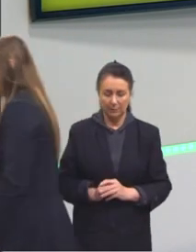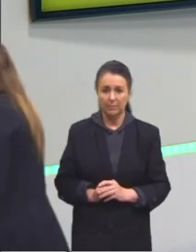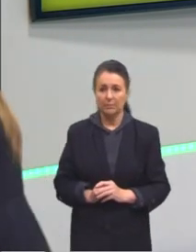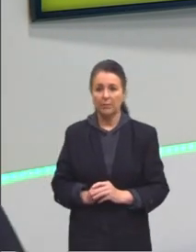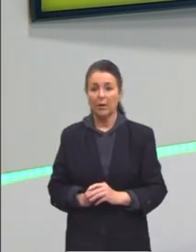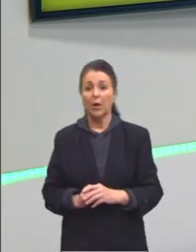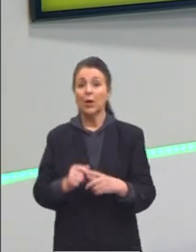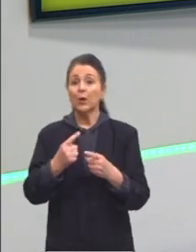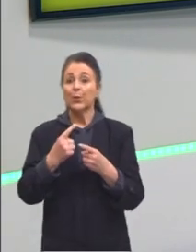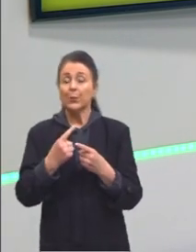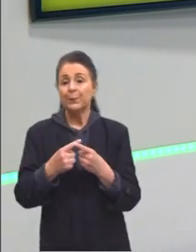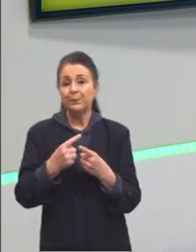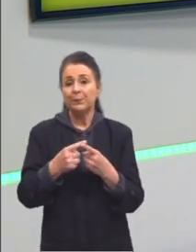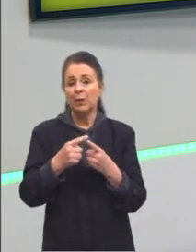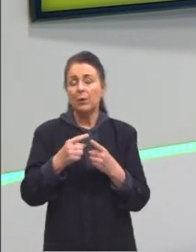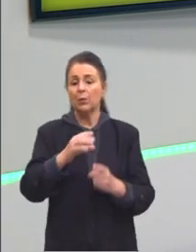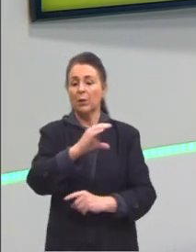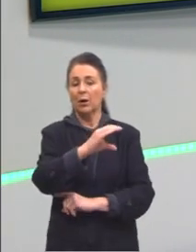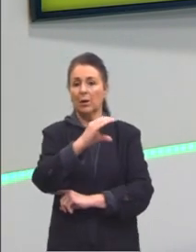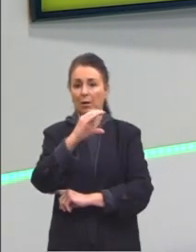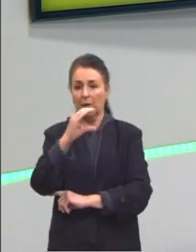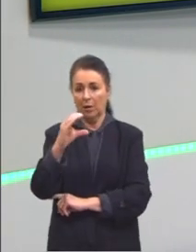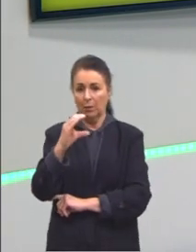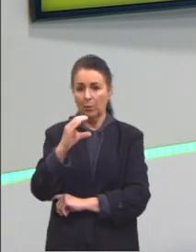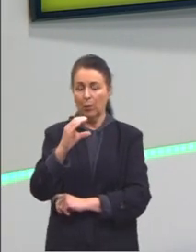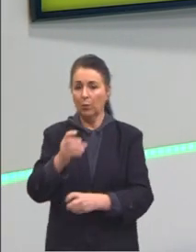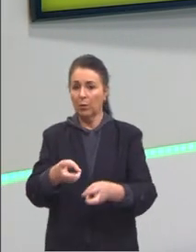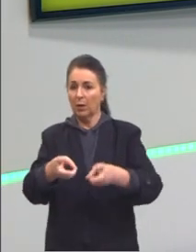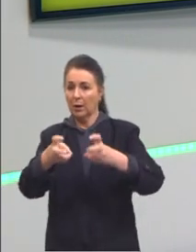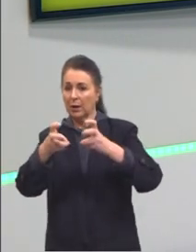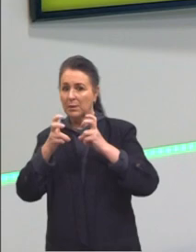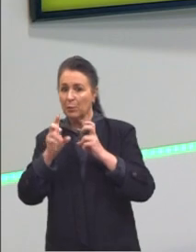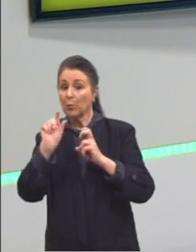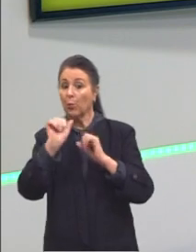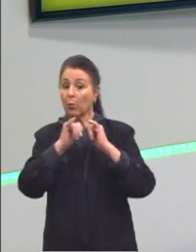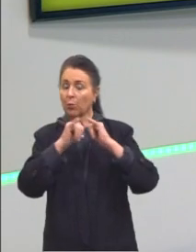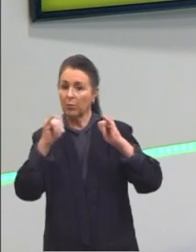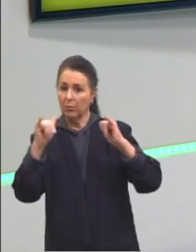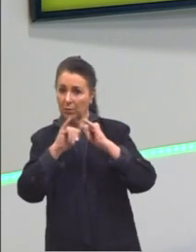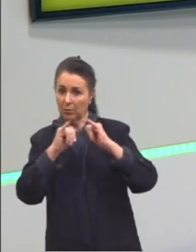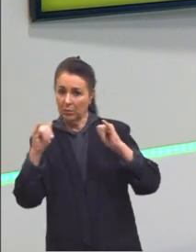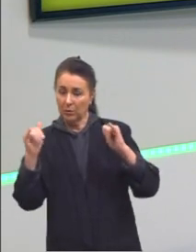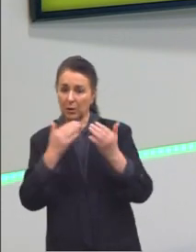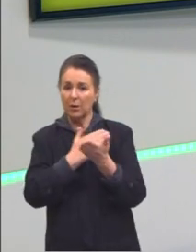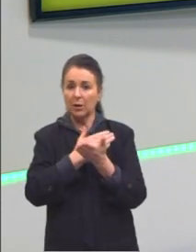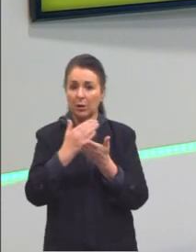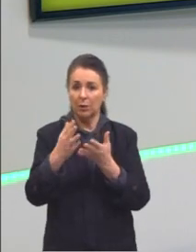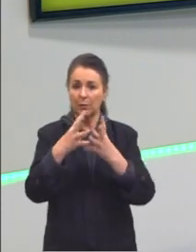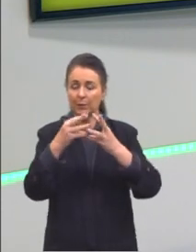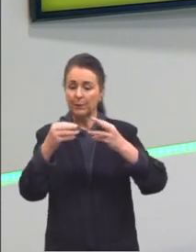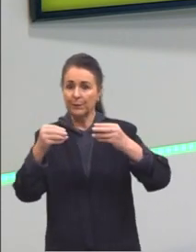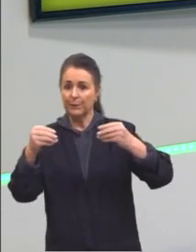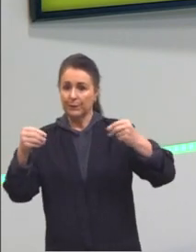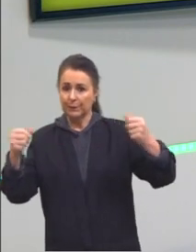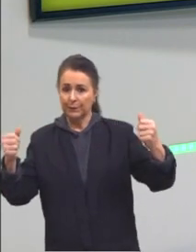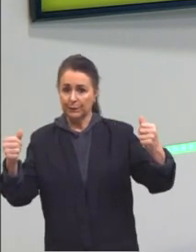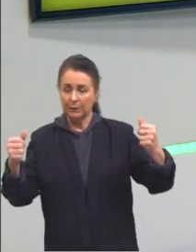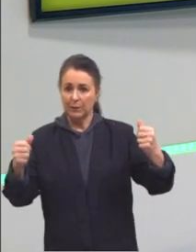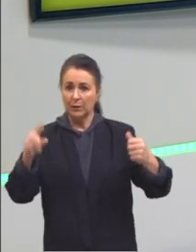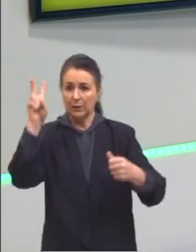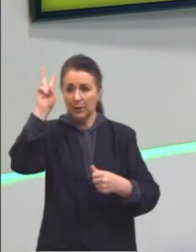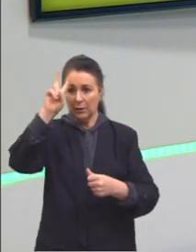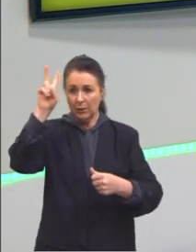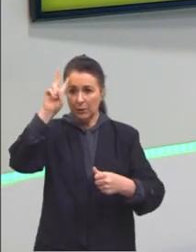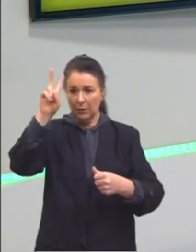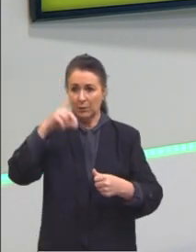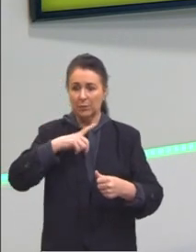por quê Porque quando o carbono ele recebe um pouco de energia E aí ele vai para o estado excitado né a gente lembra lá